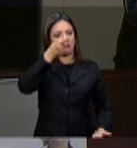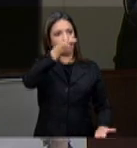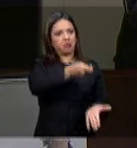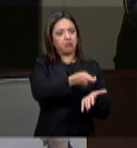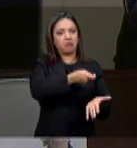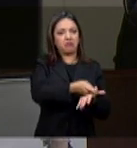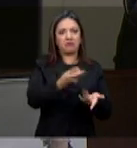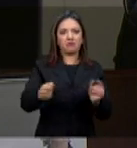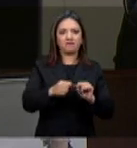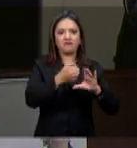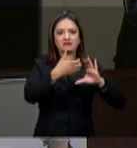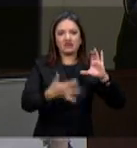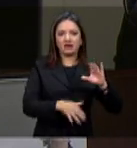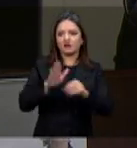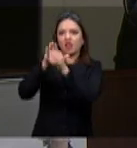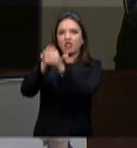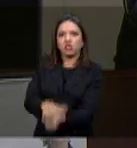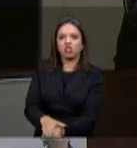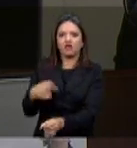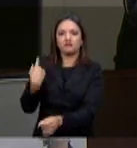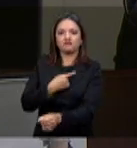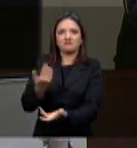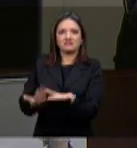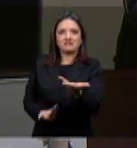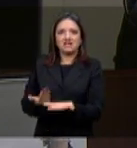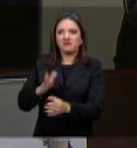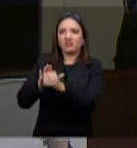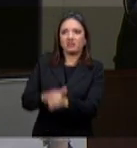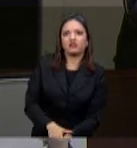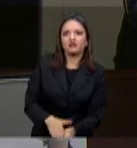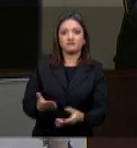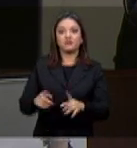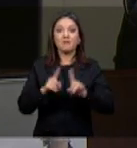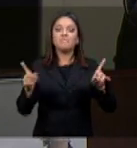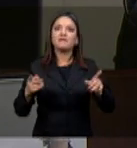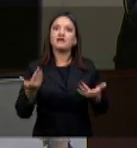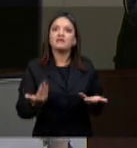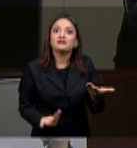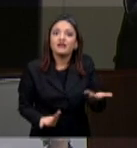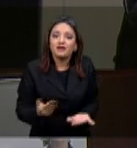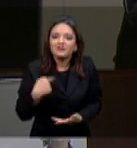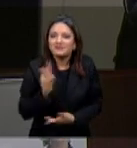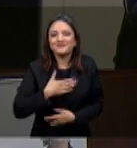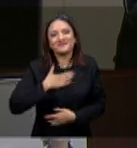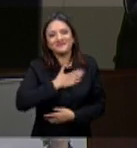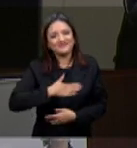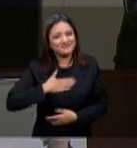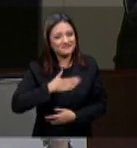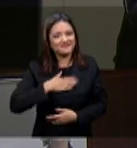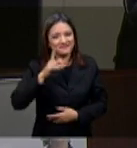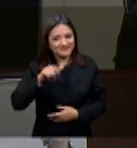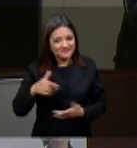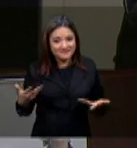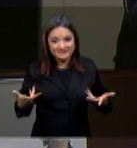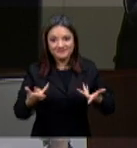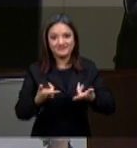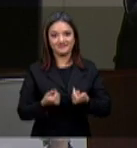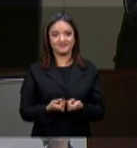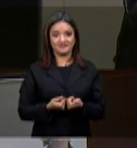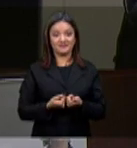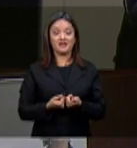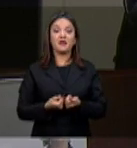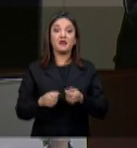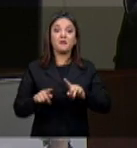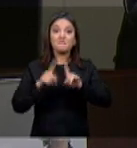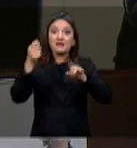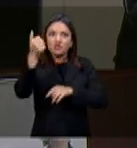dessa característica para nos subjugar, nos diminuir, nos limitar. Mas servir é uma nobilíssima missão. Mais do que